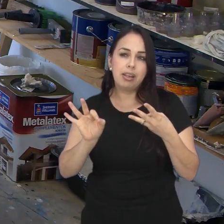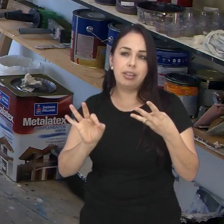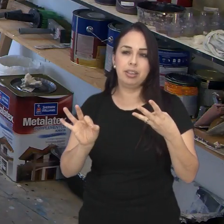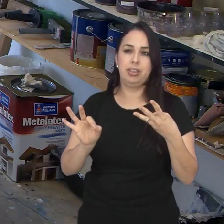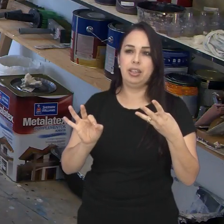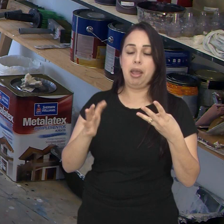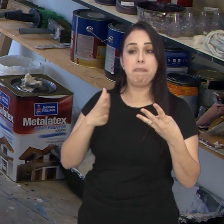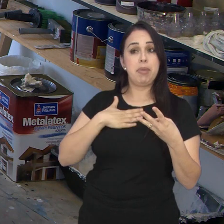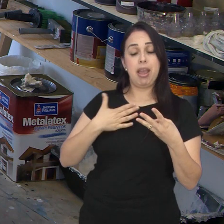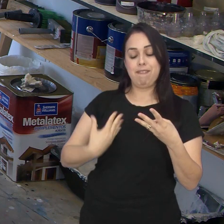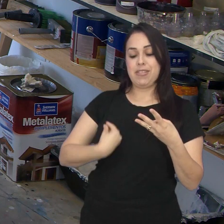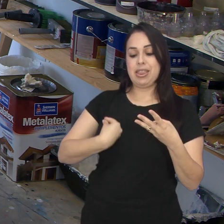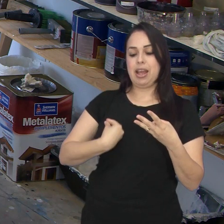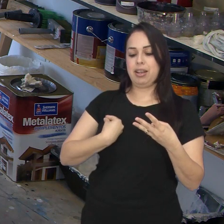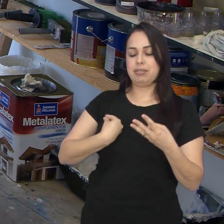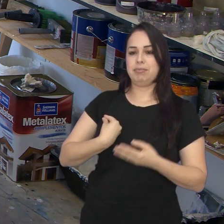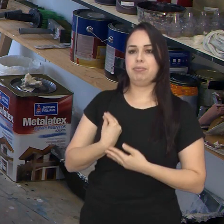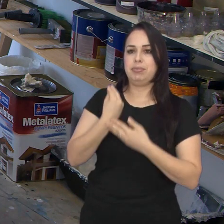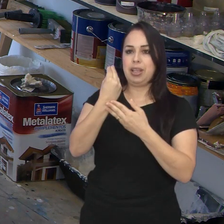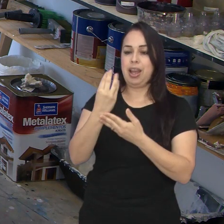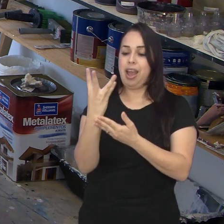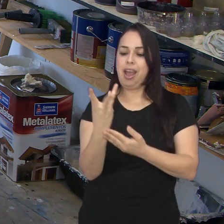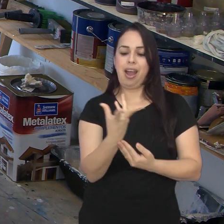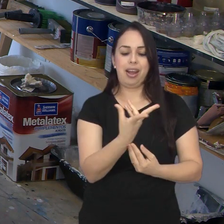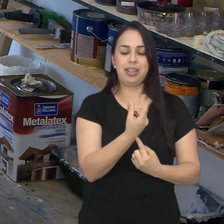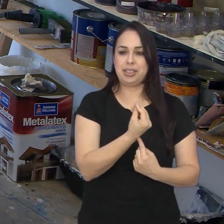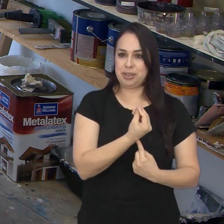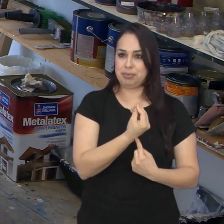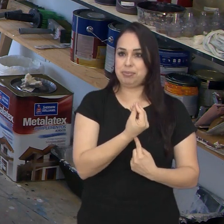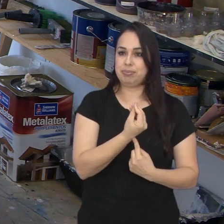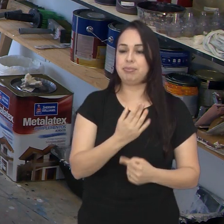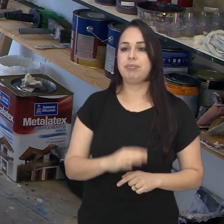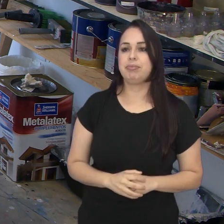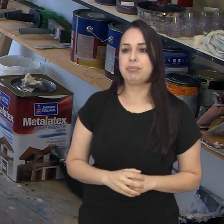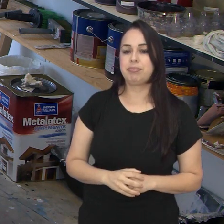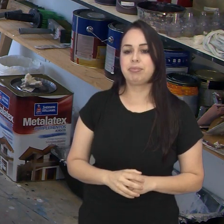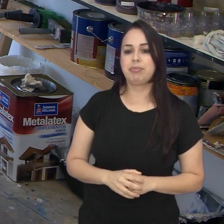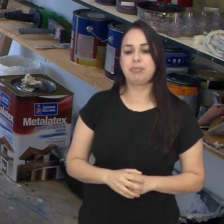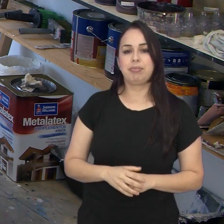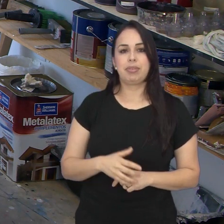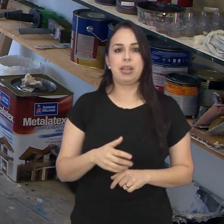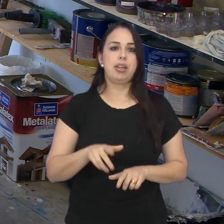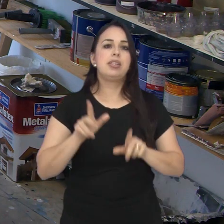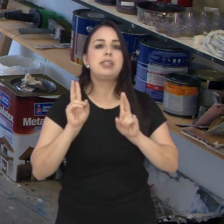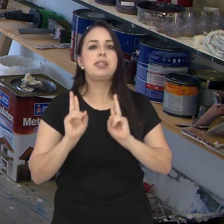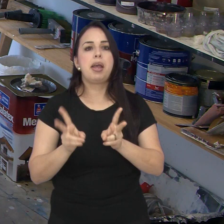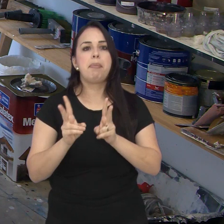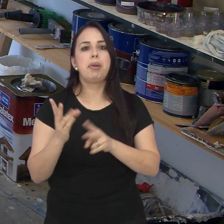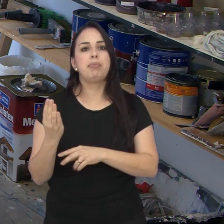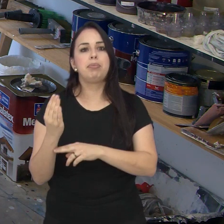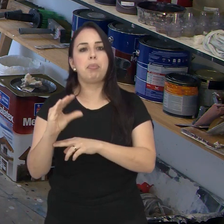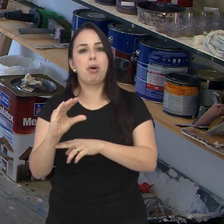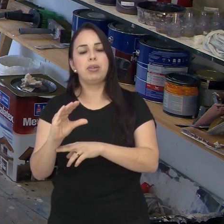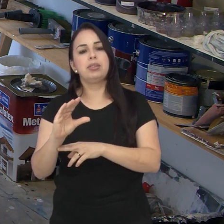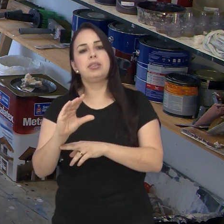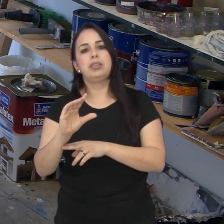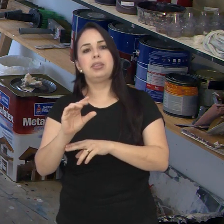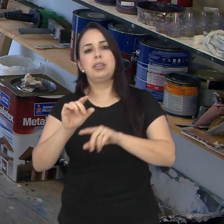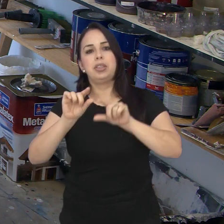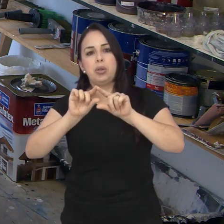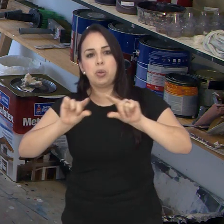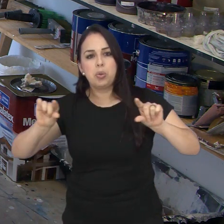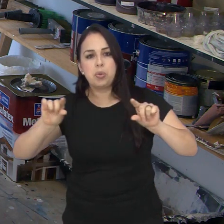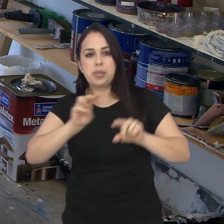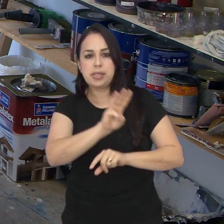É a minha vida, tá? E para o pessoal, a gente sempre deixando endereço aqui, né? Tem site,